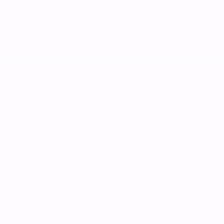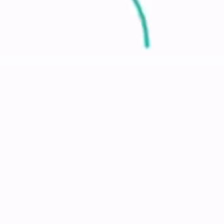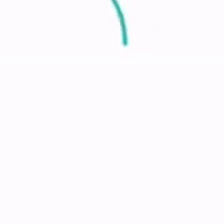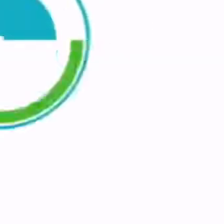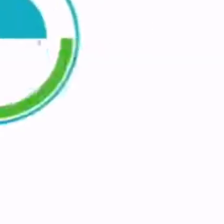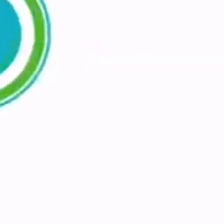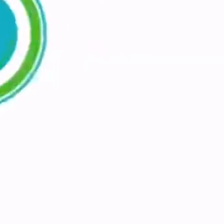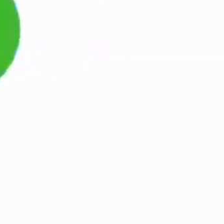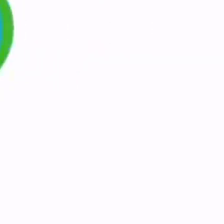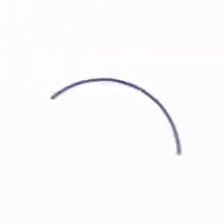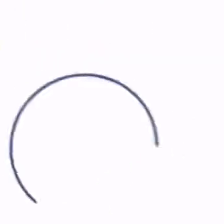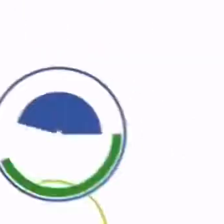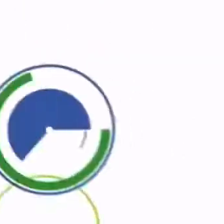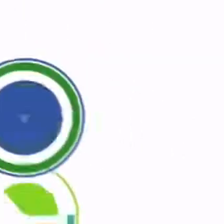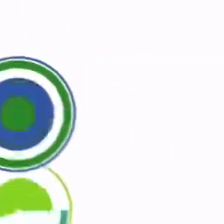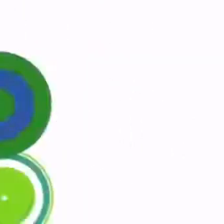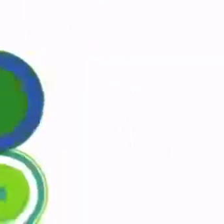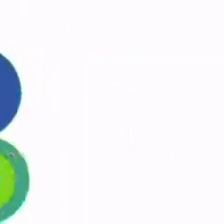E aí